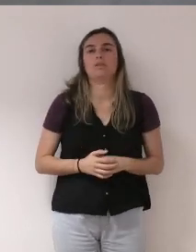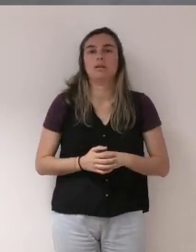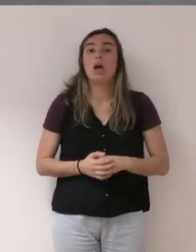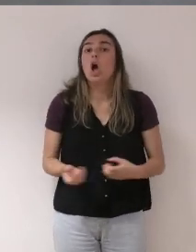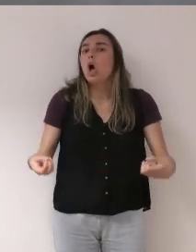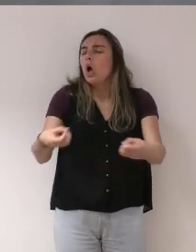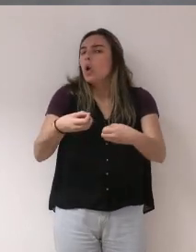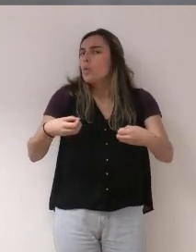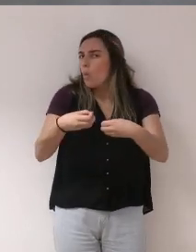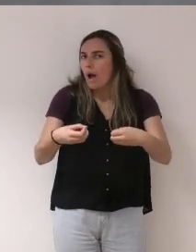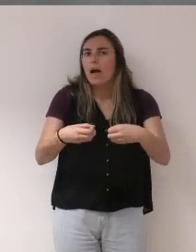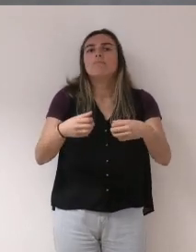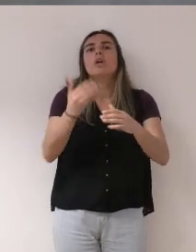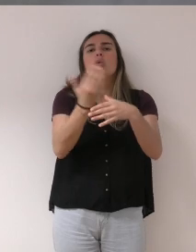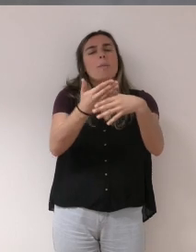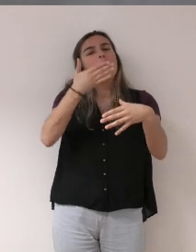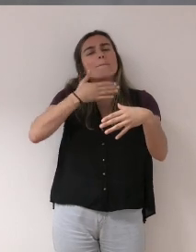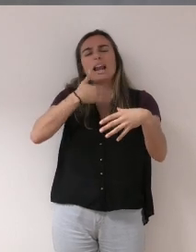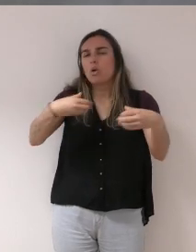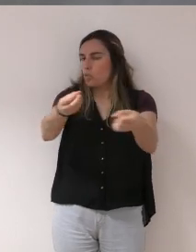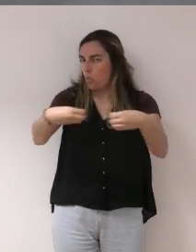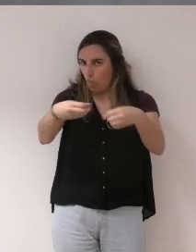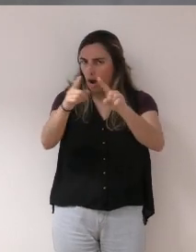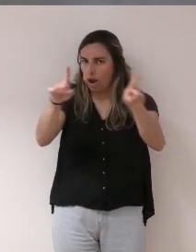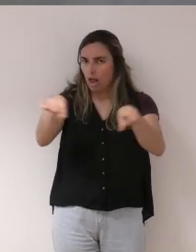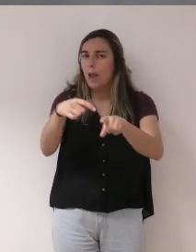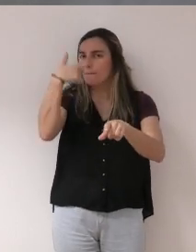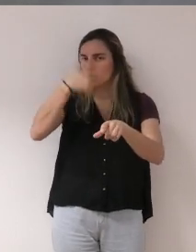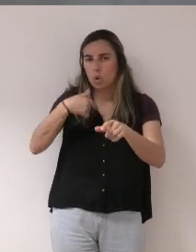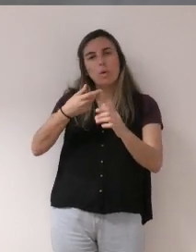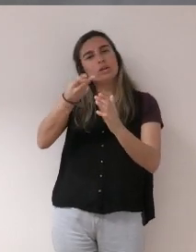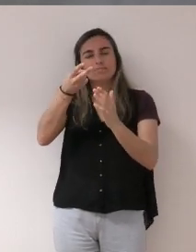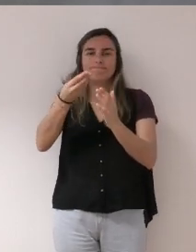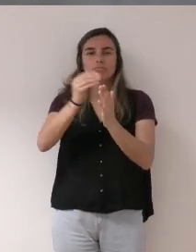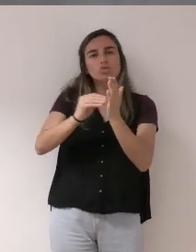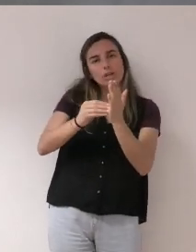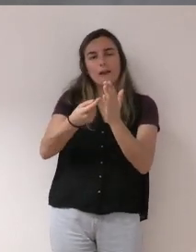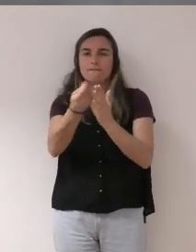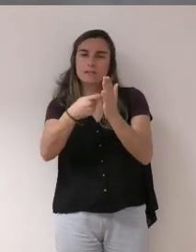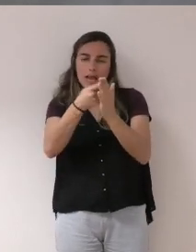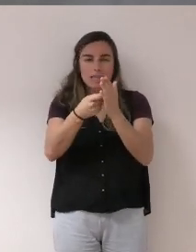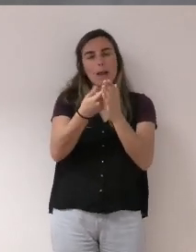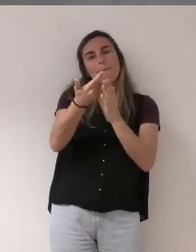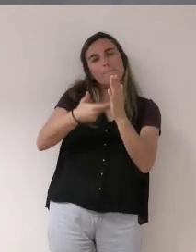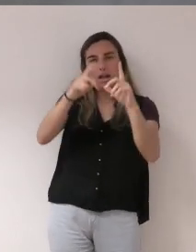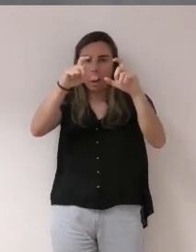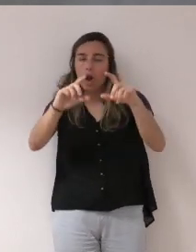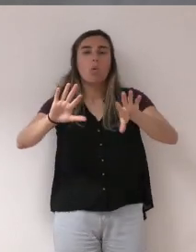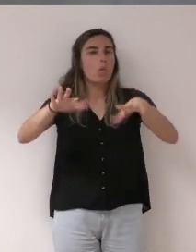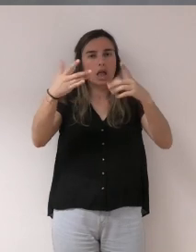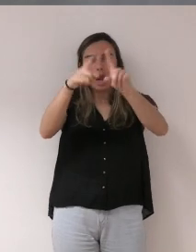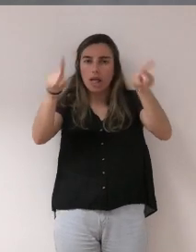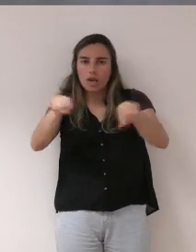Não existem documentos em branco. Diante dos olhos de quem escreve, de quem desenha ou de quem pinta ou fotografa, qualquer ecrã